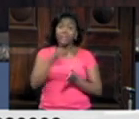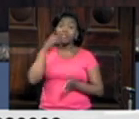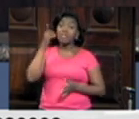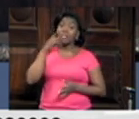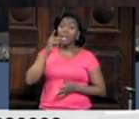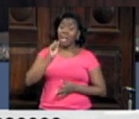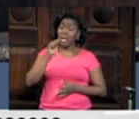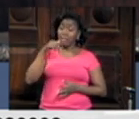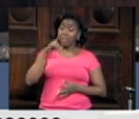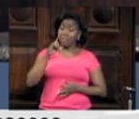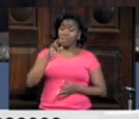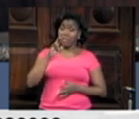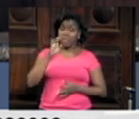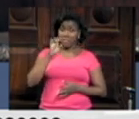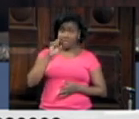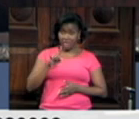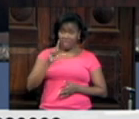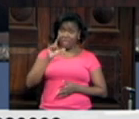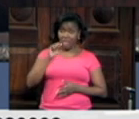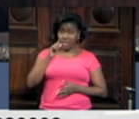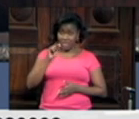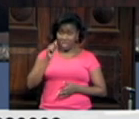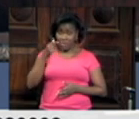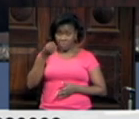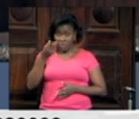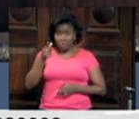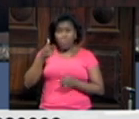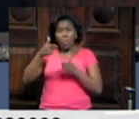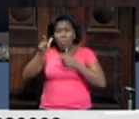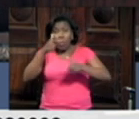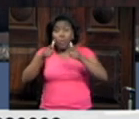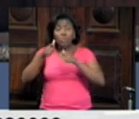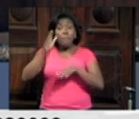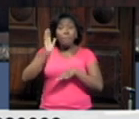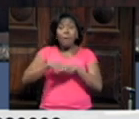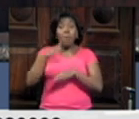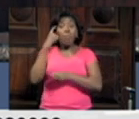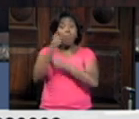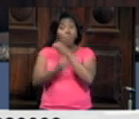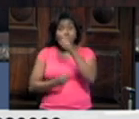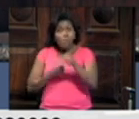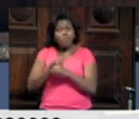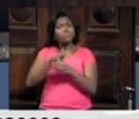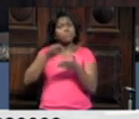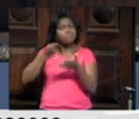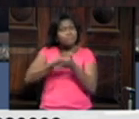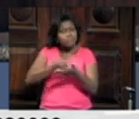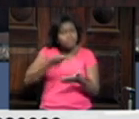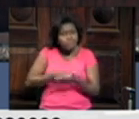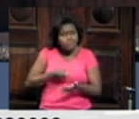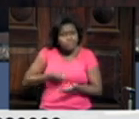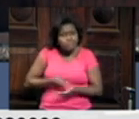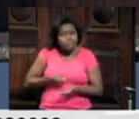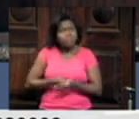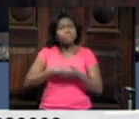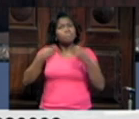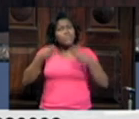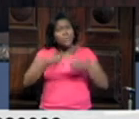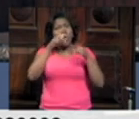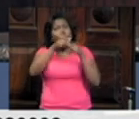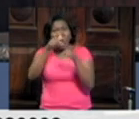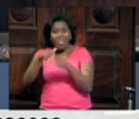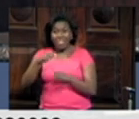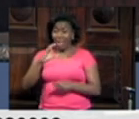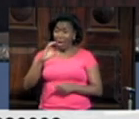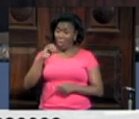e outros parlamentares estamos há mais de um ano dizendo que tem que cortar cargo